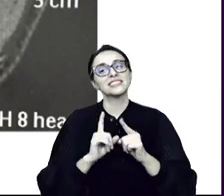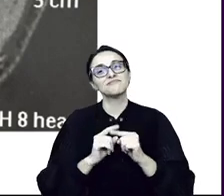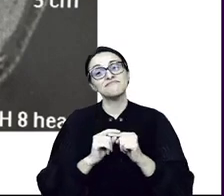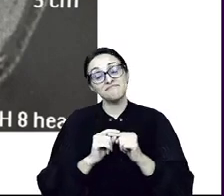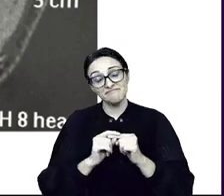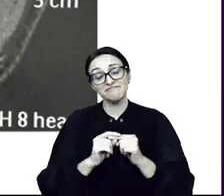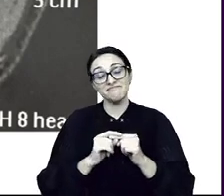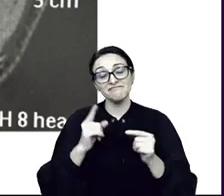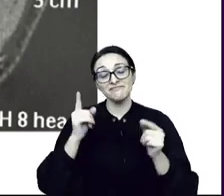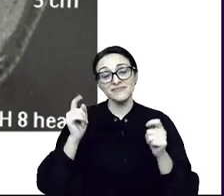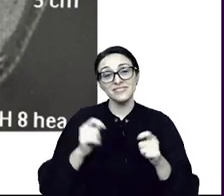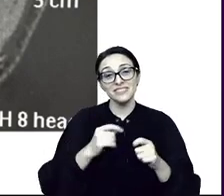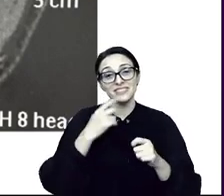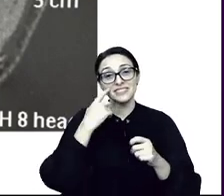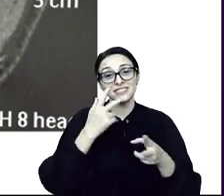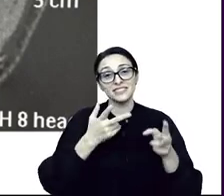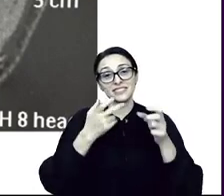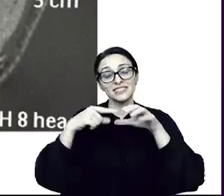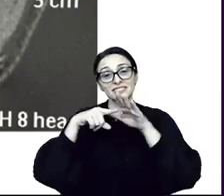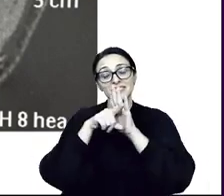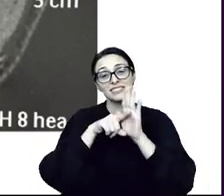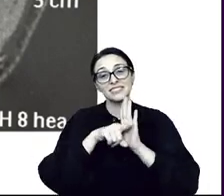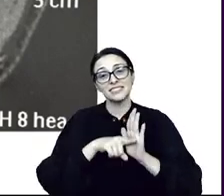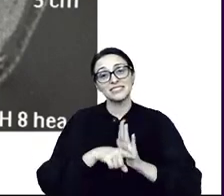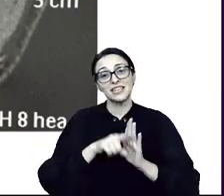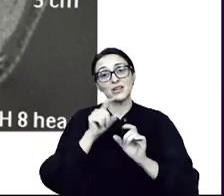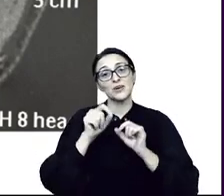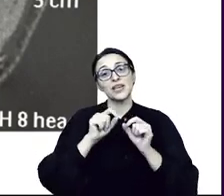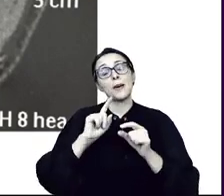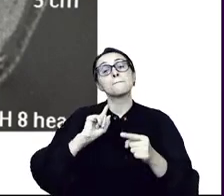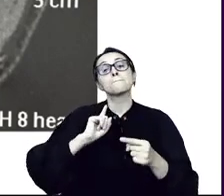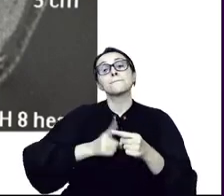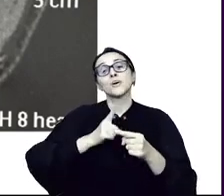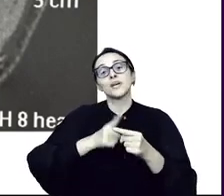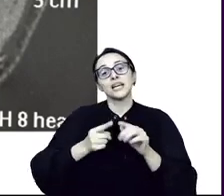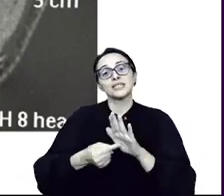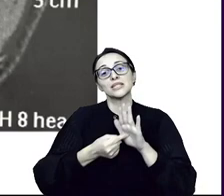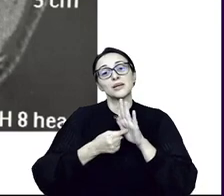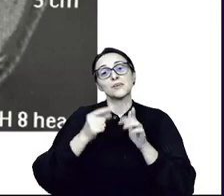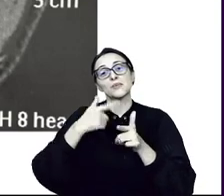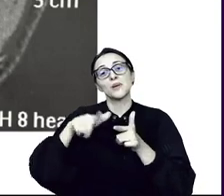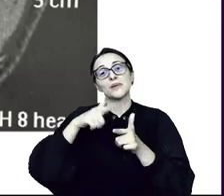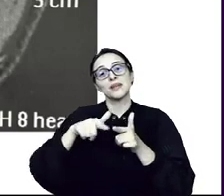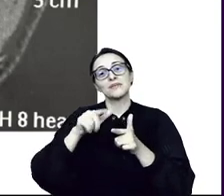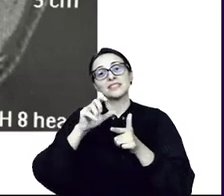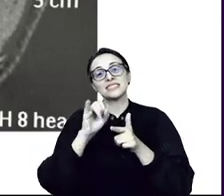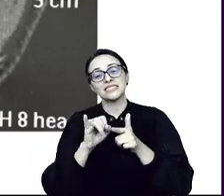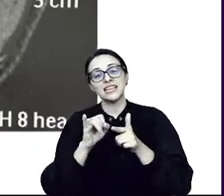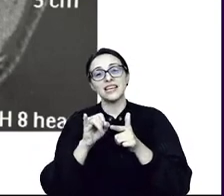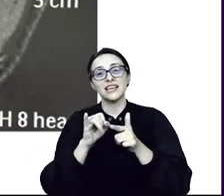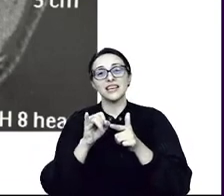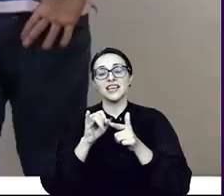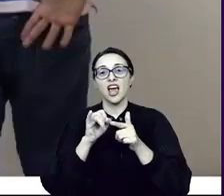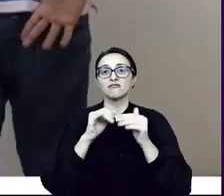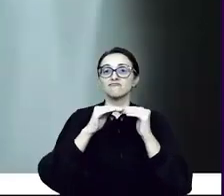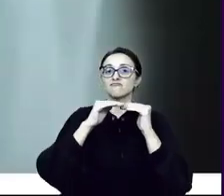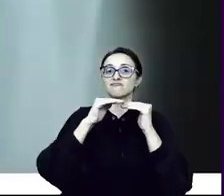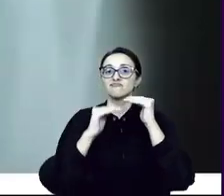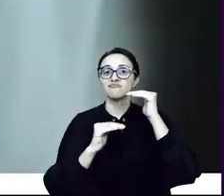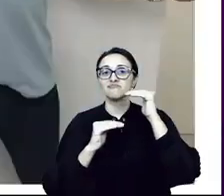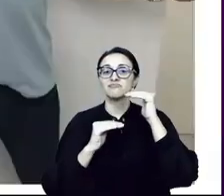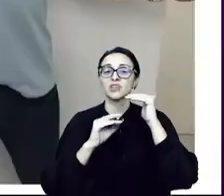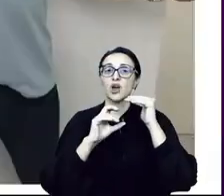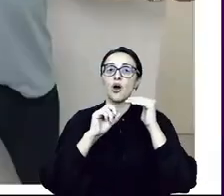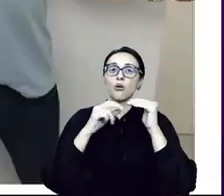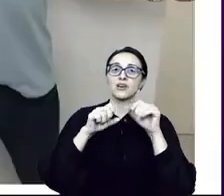O diagnóstico aqui, né, do qual que é a causa do problema, se é uma instabilidade posterior, se é uma